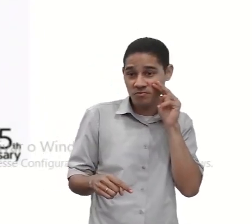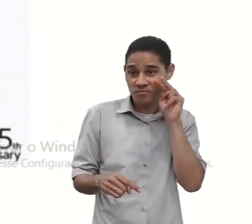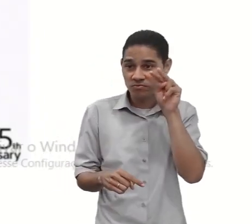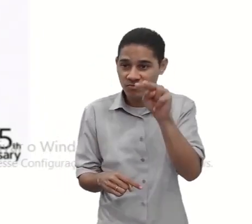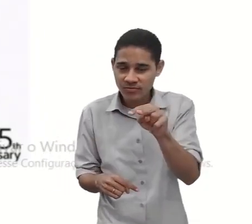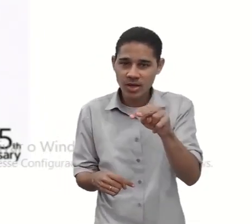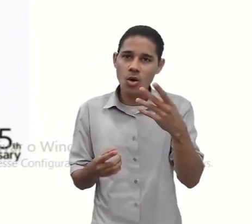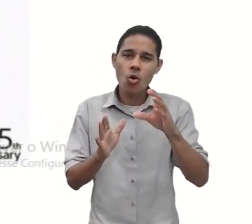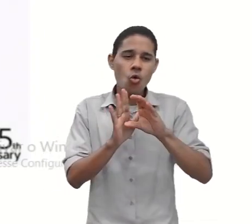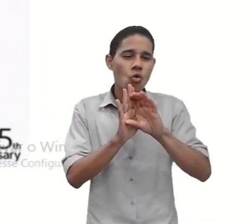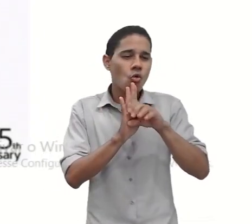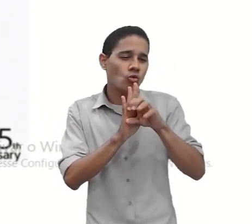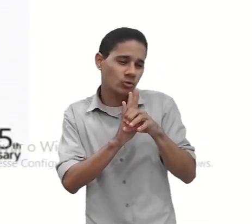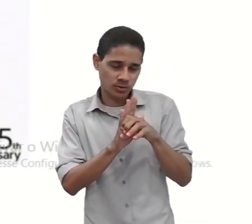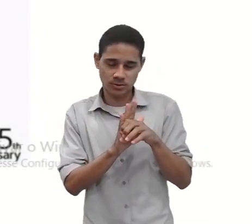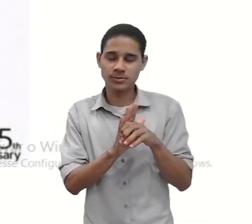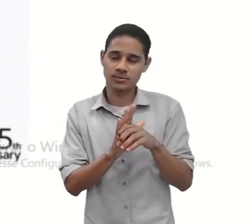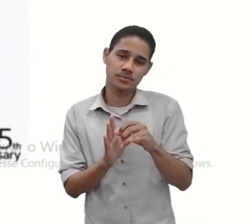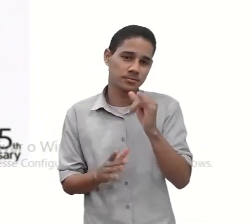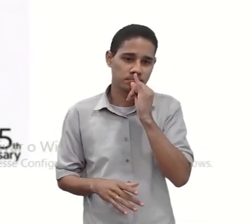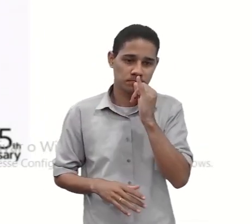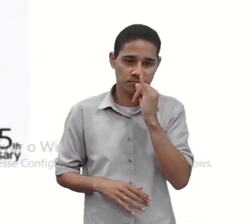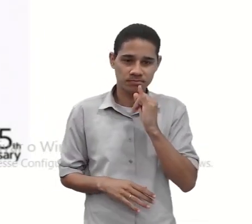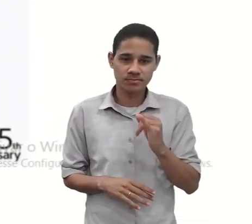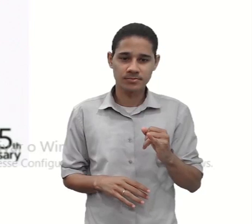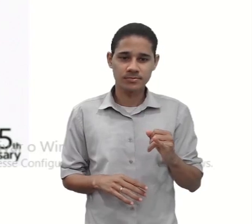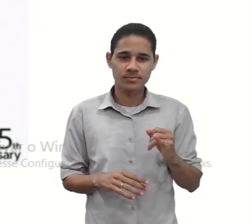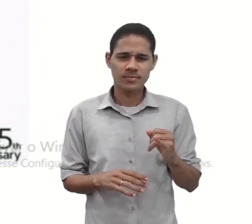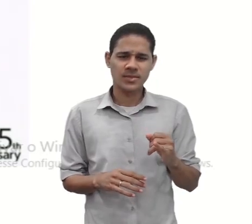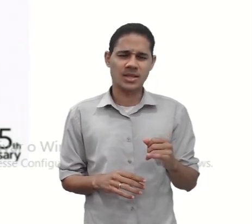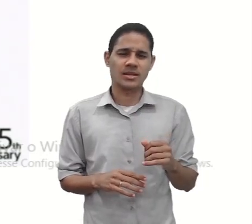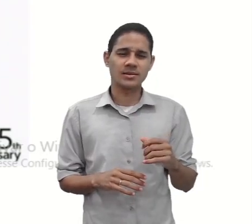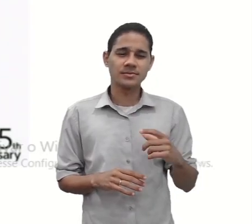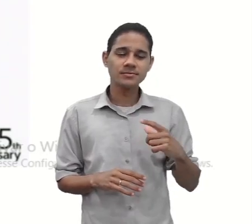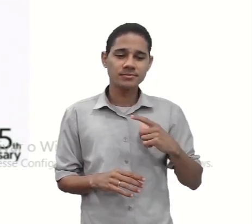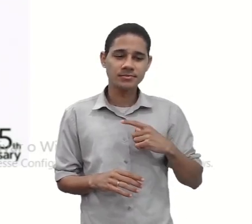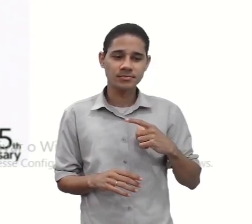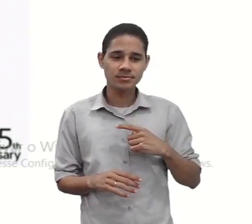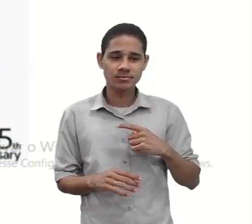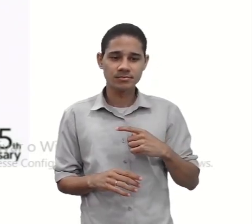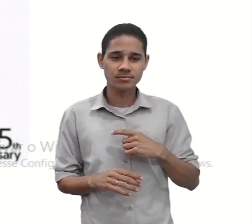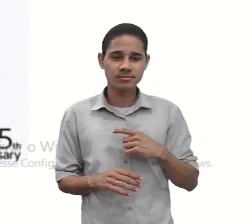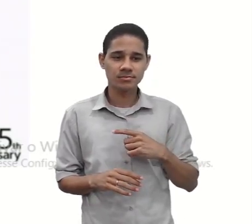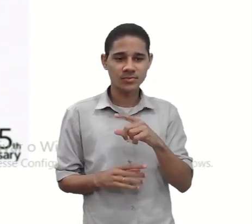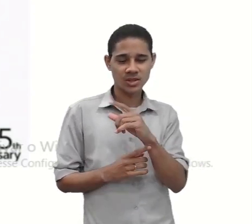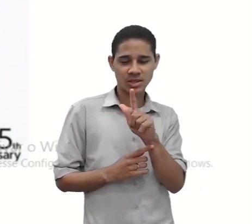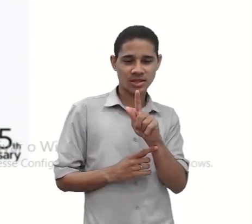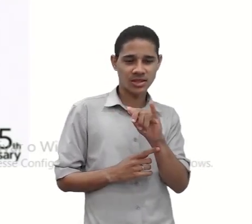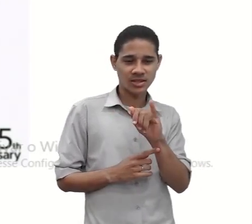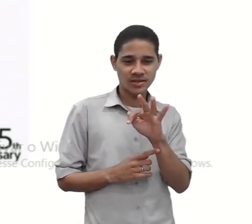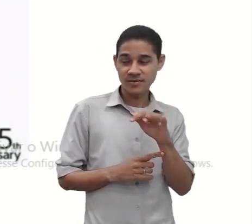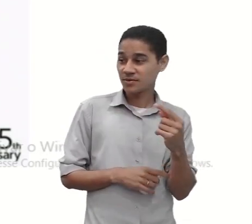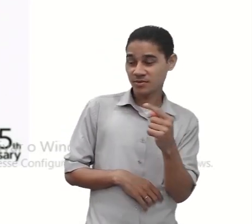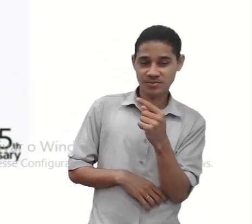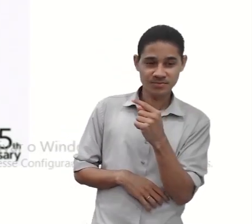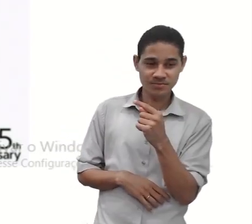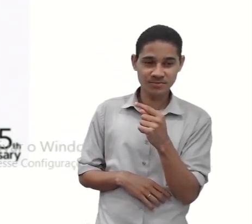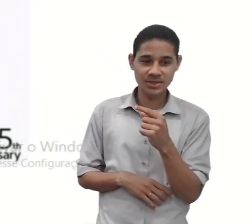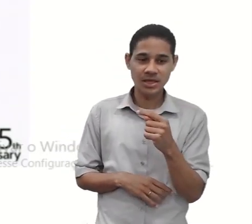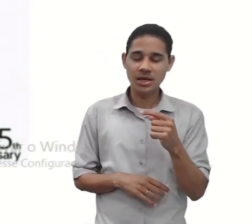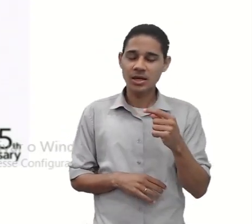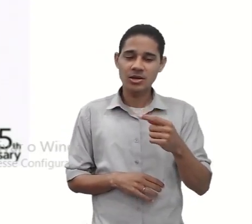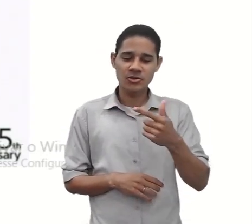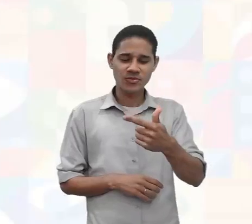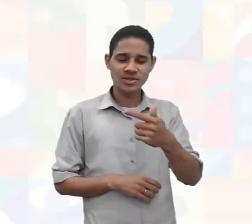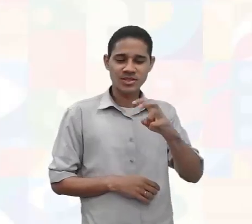ou um conceito. Por exemplo, temos um GIF que foi feito em comemoração ao 25º